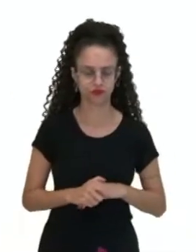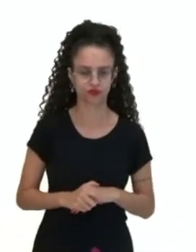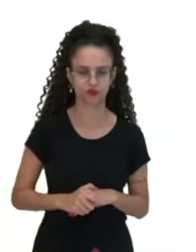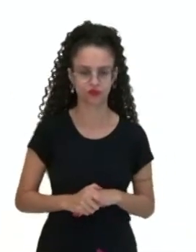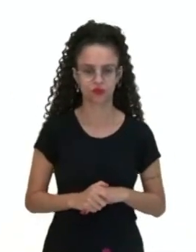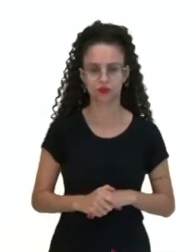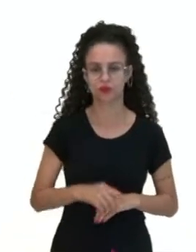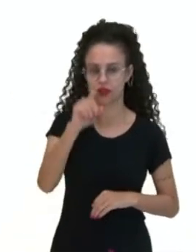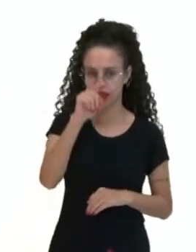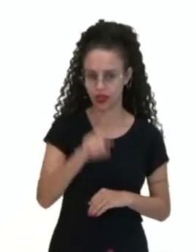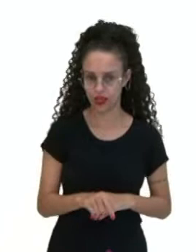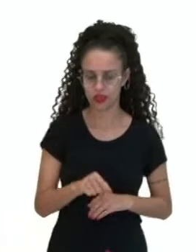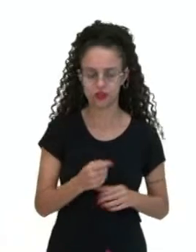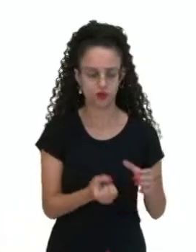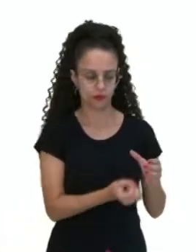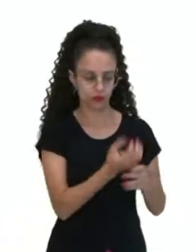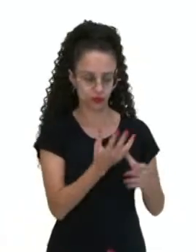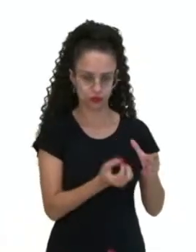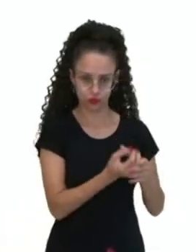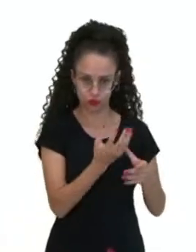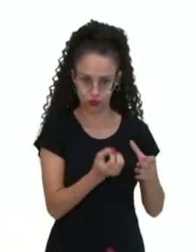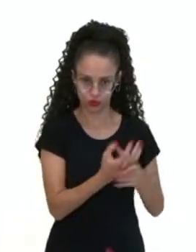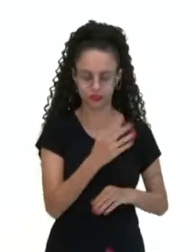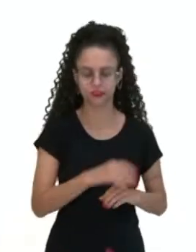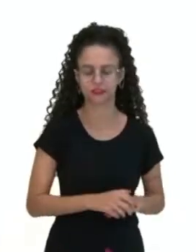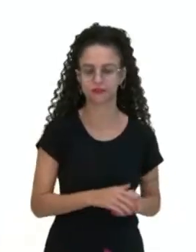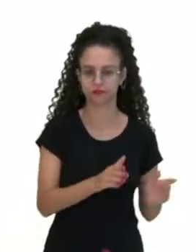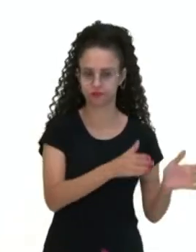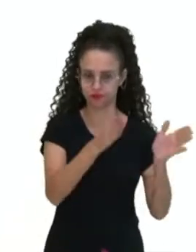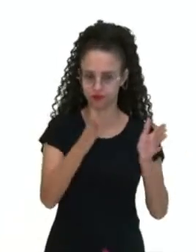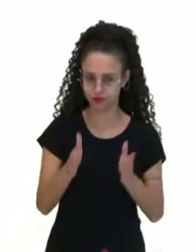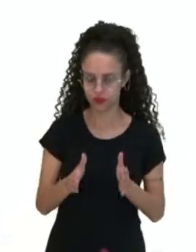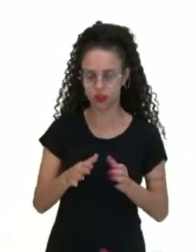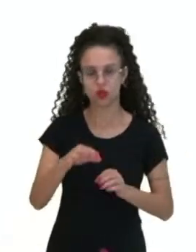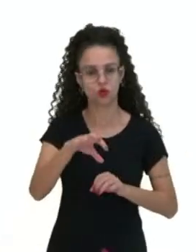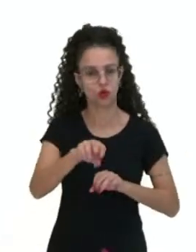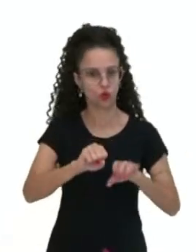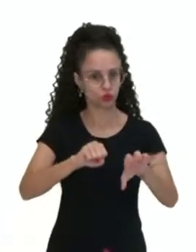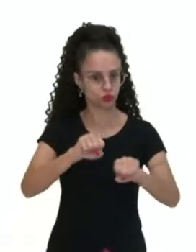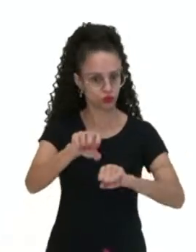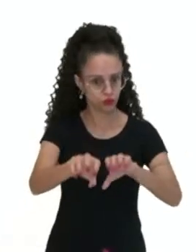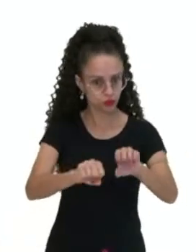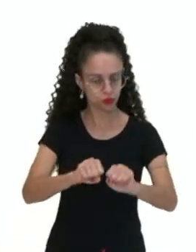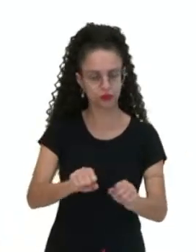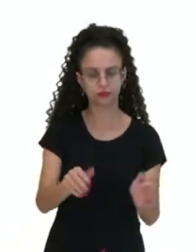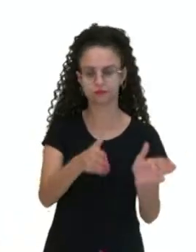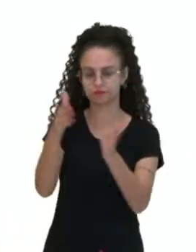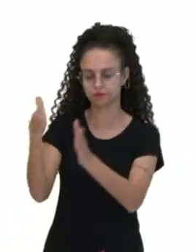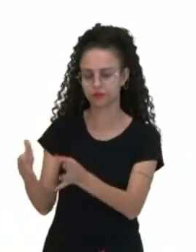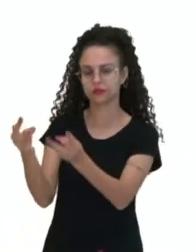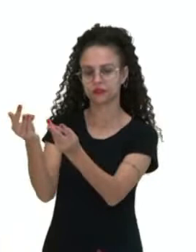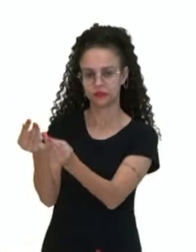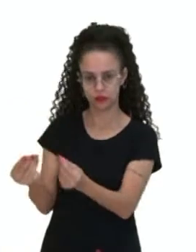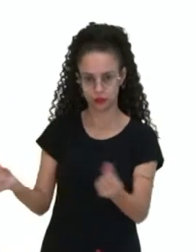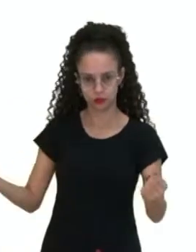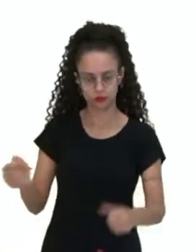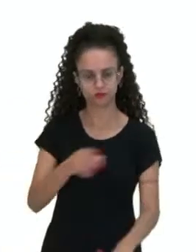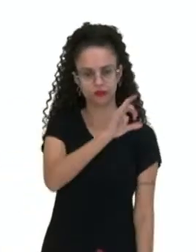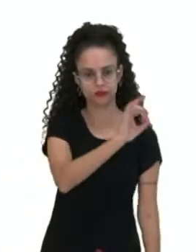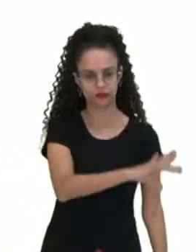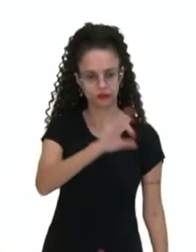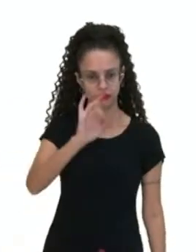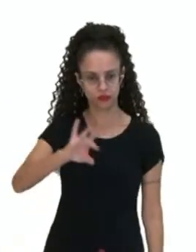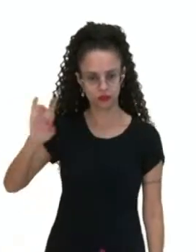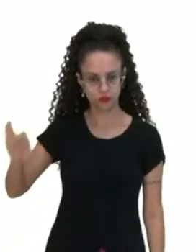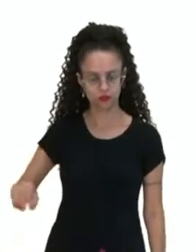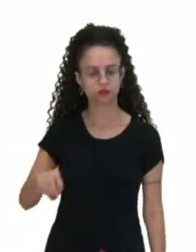São os organismos produtores, são os consumidores e os decompositores. Cada um deles representa